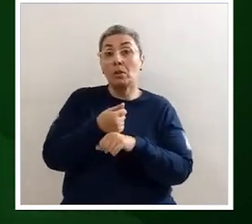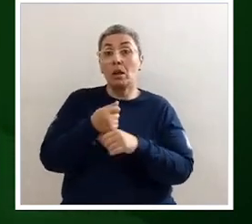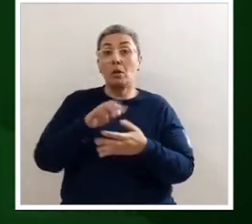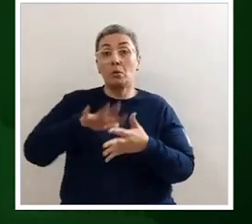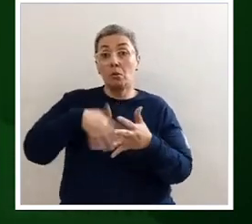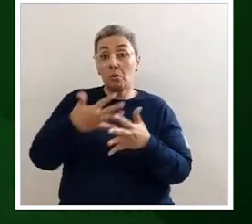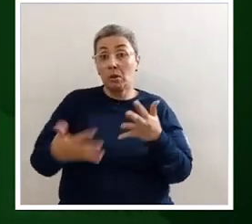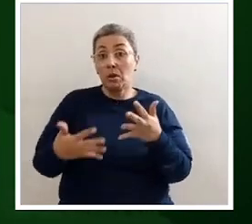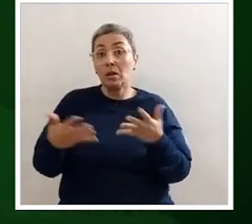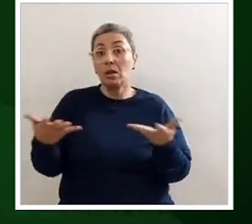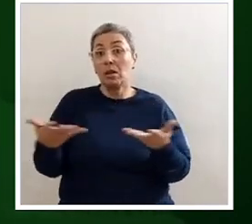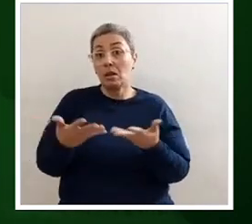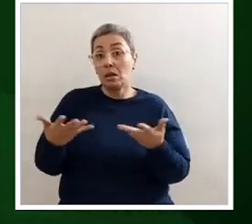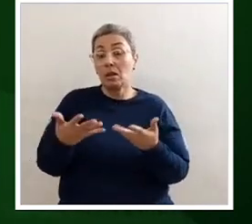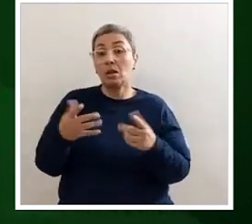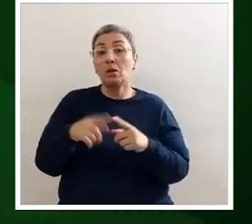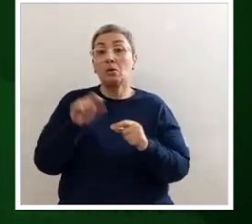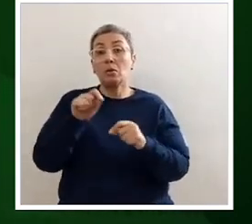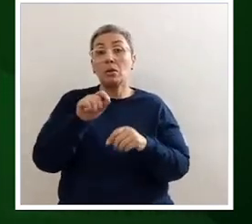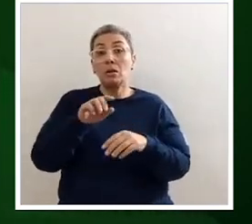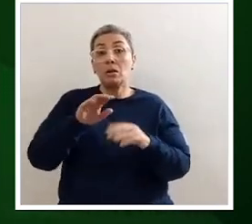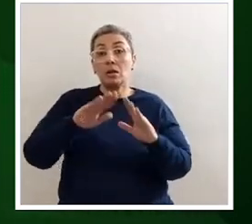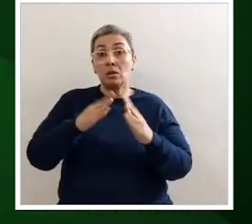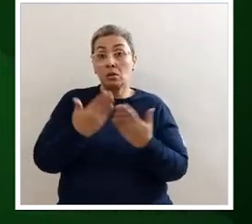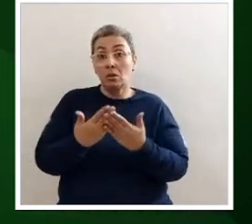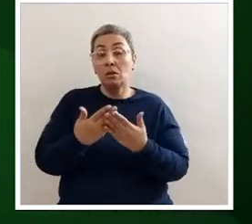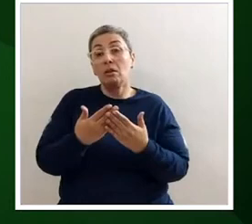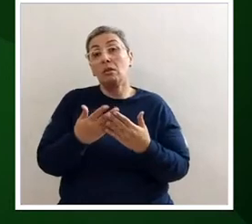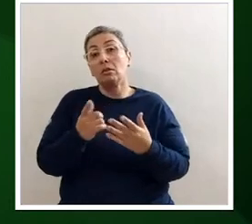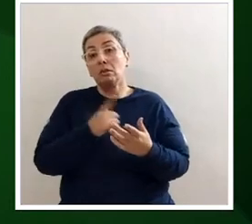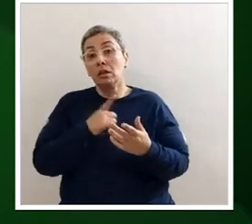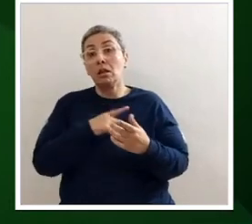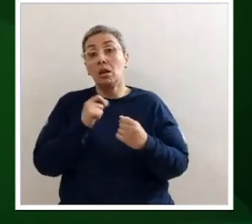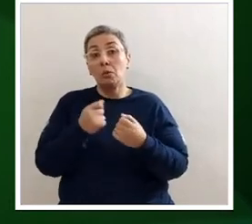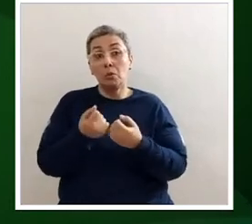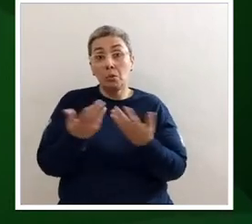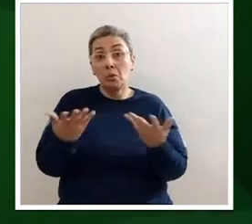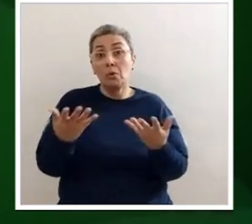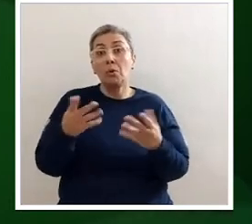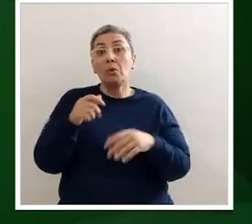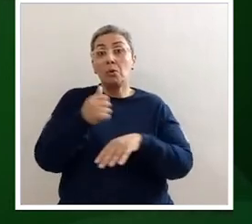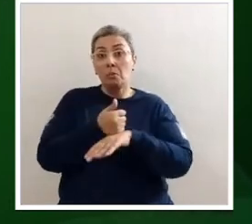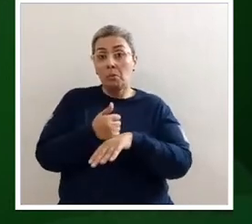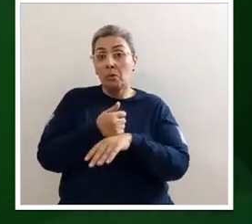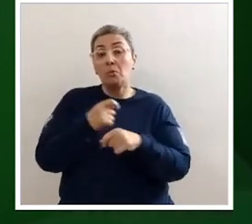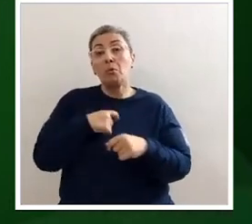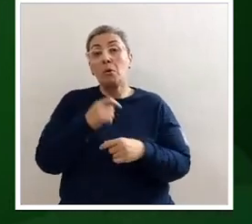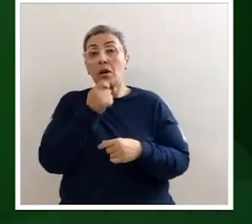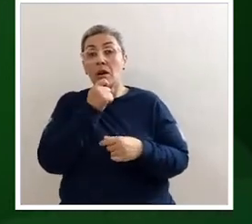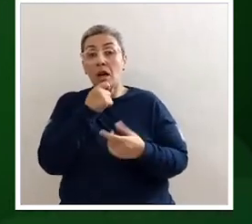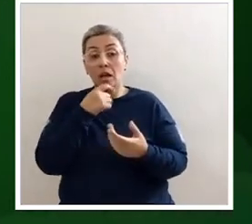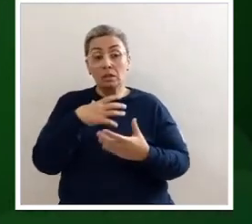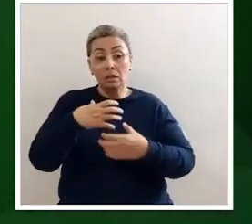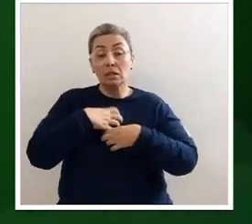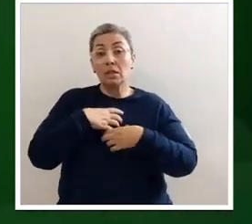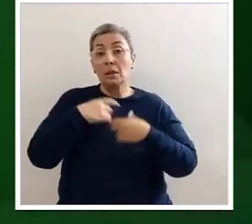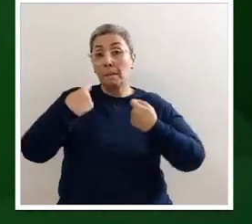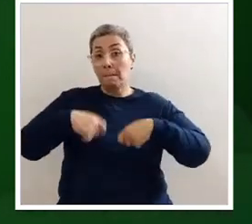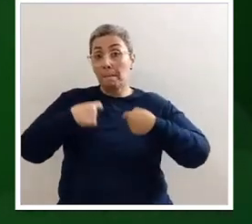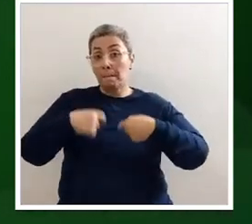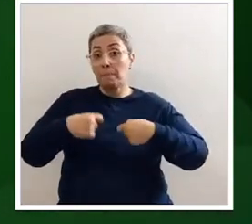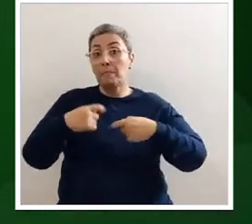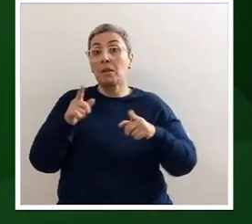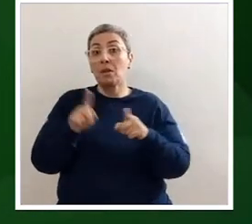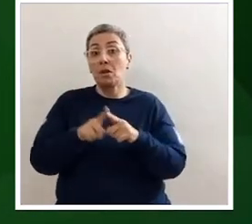que agora né as escolas do estado já podem é disponibilizar o que eu ainda sinto que a gente precisa